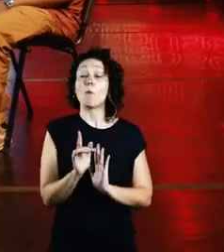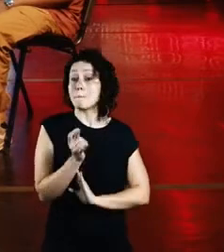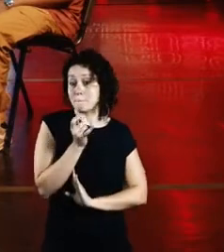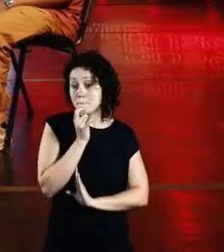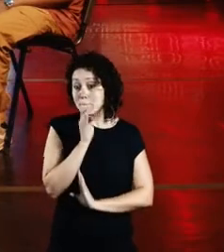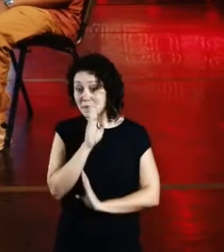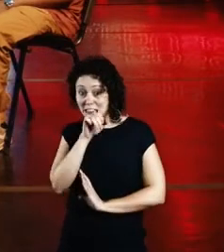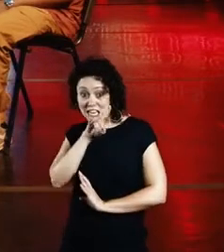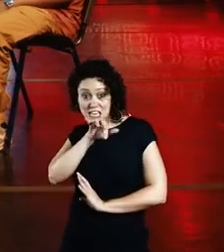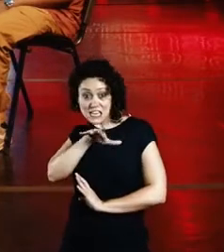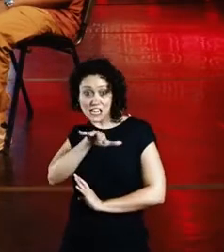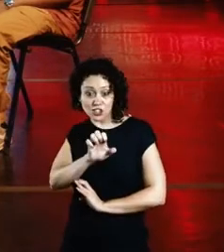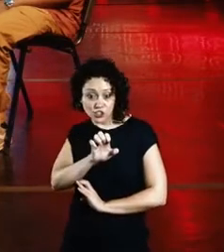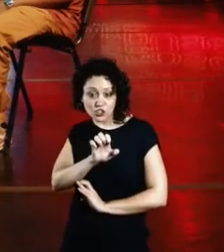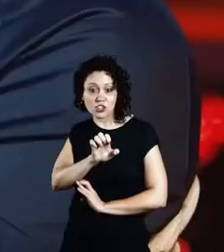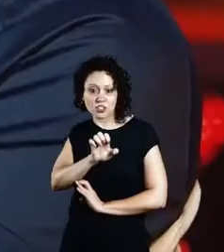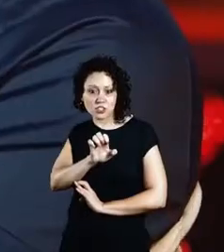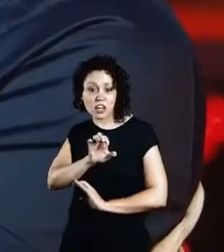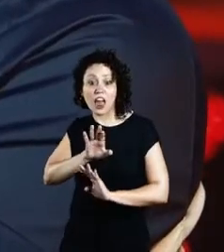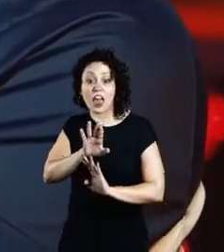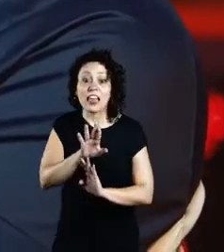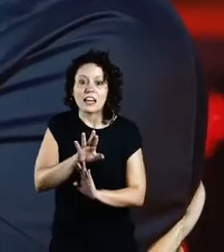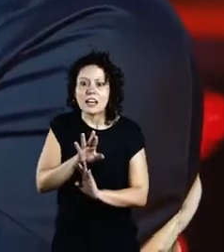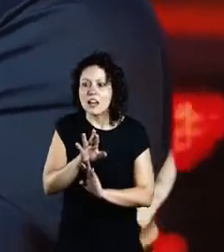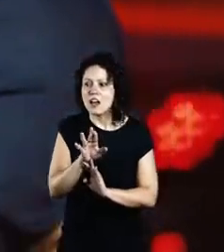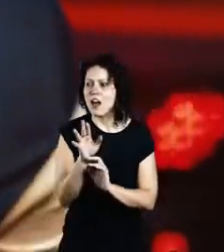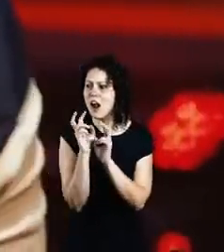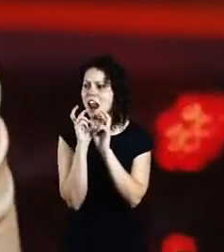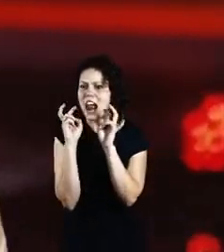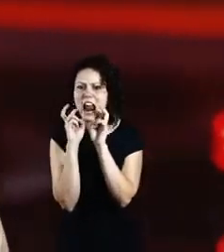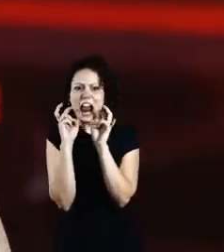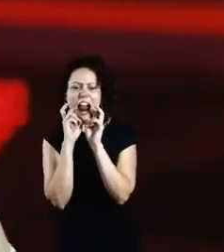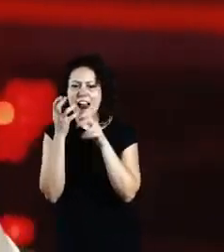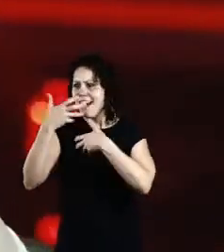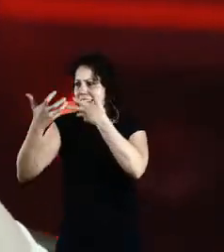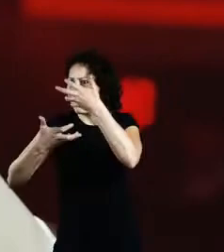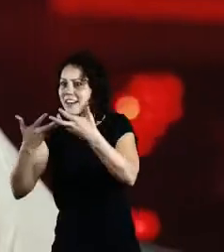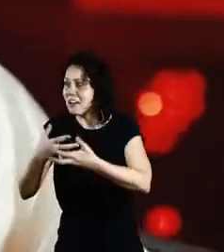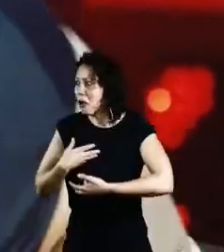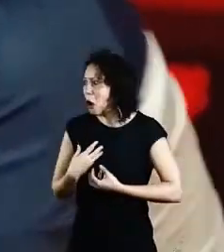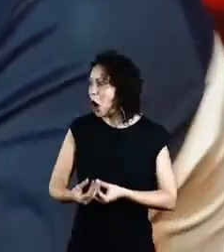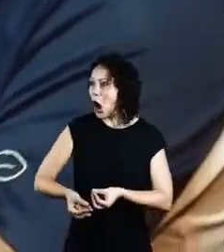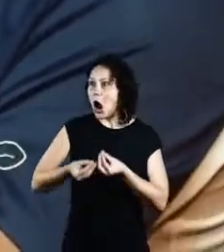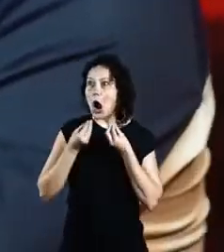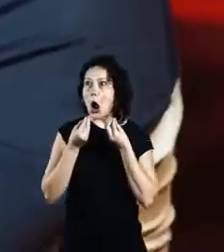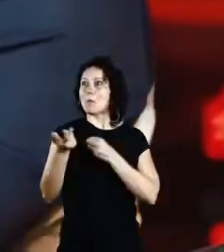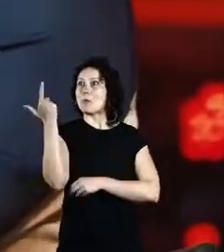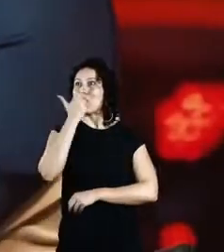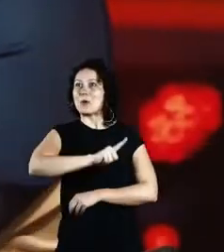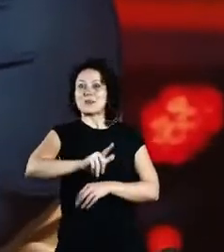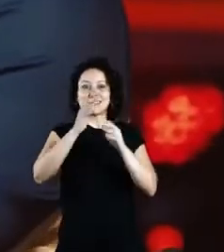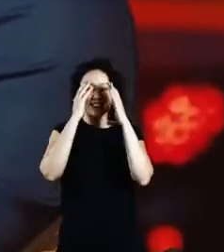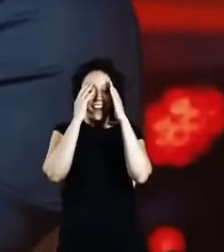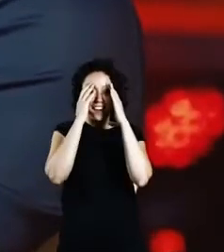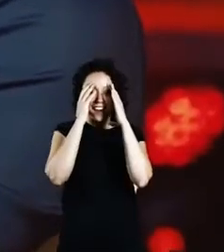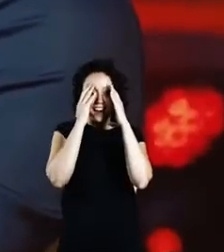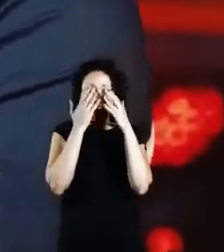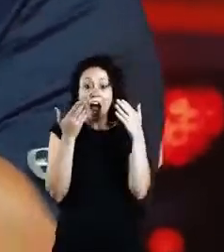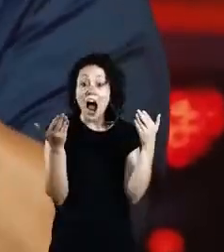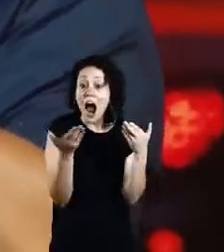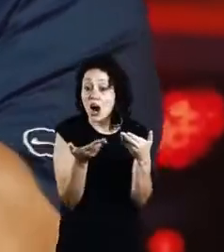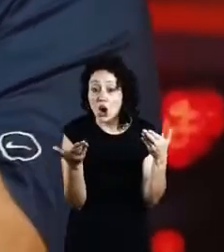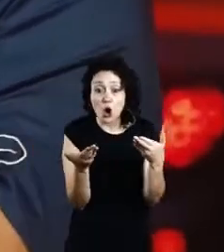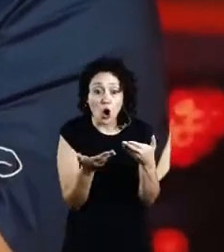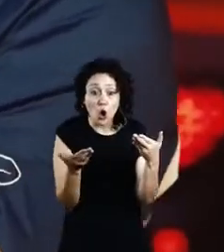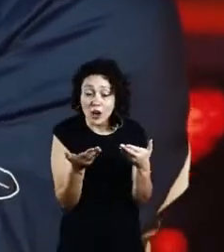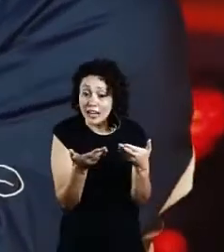falou, campeão love, com aquele talk box, falou, meu Deus do céu, o que é isso, cara? Não é que nem ninguém hoje você sabia, tem um autotune, você